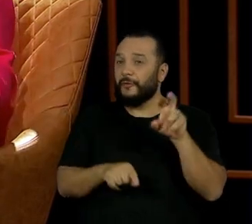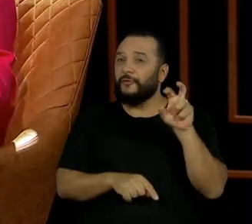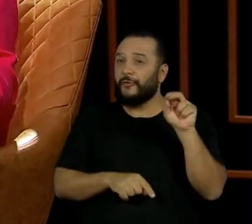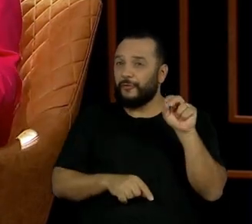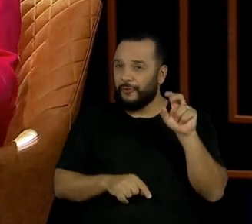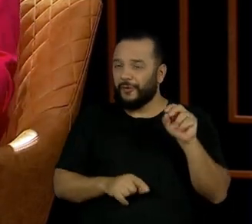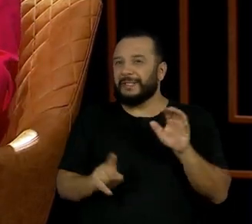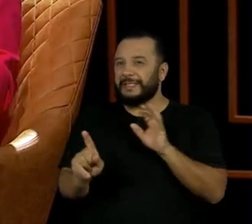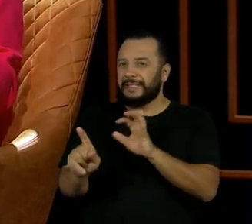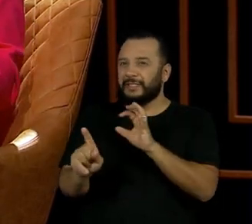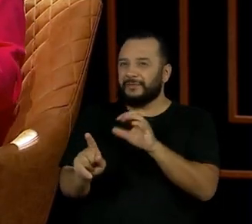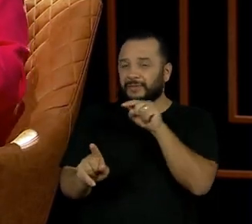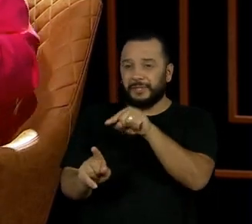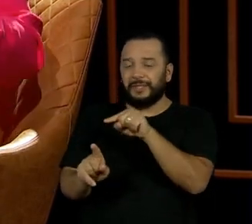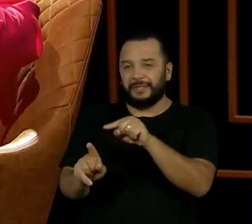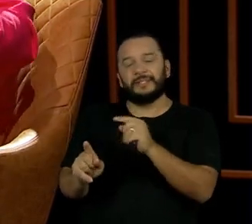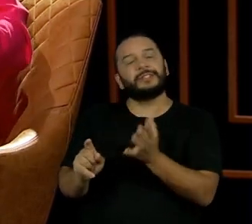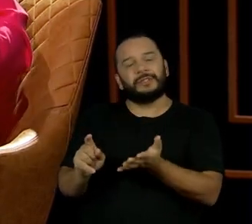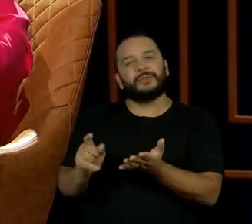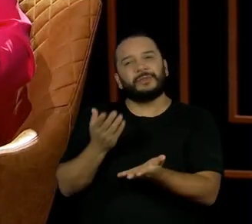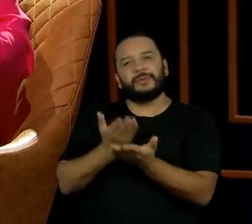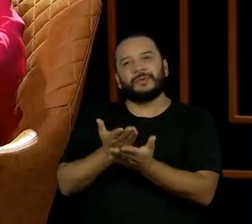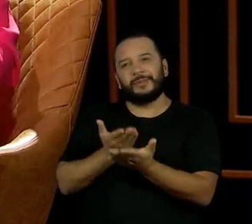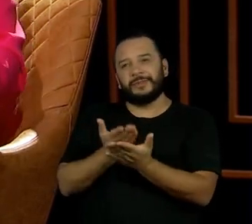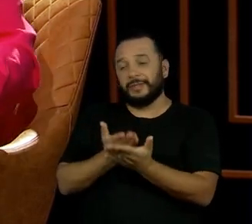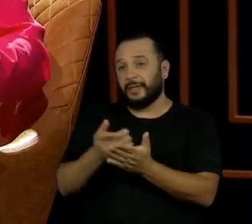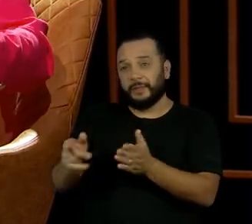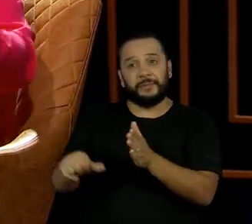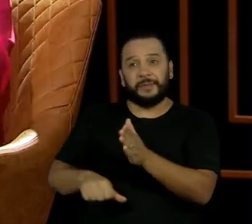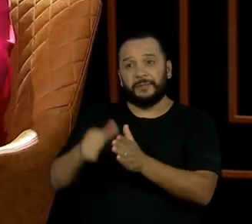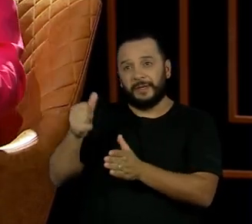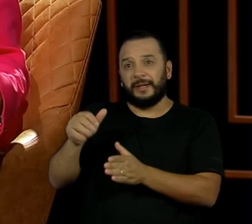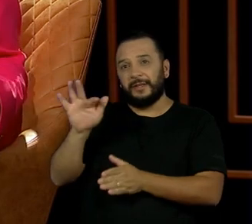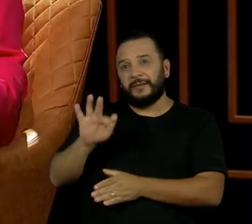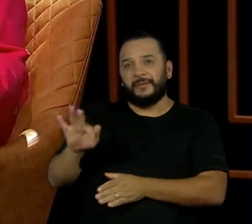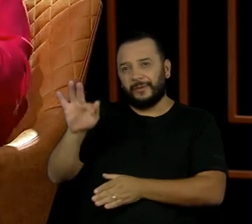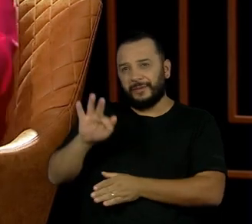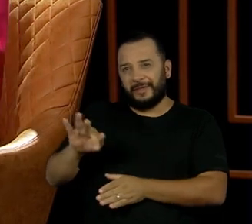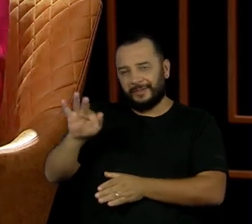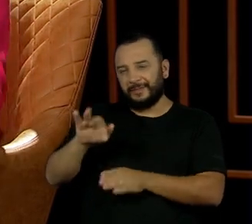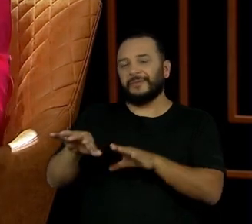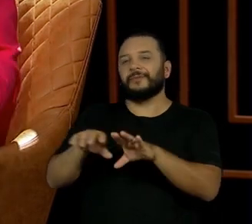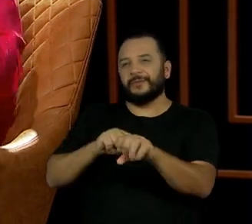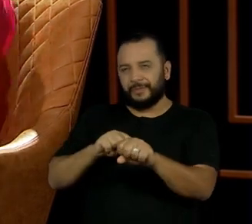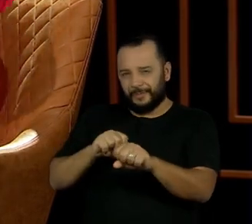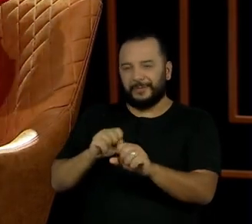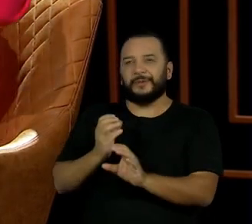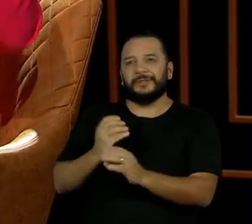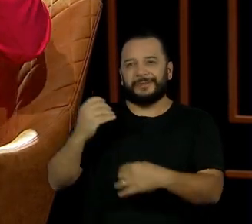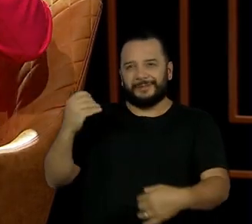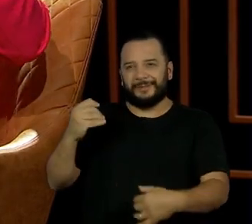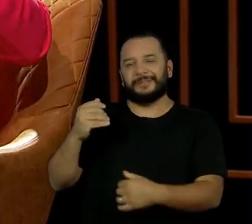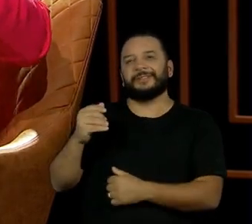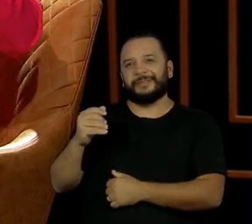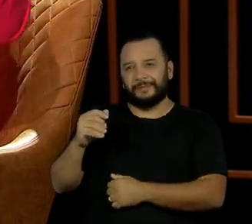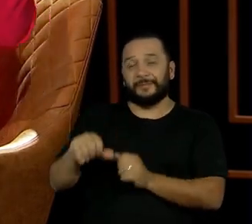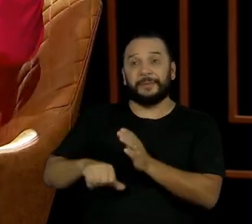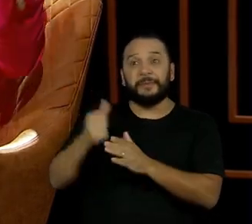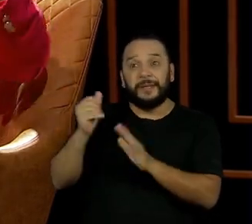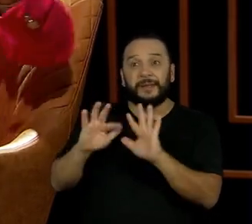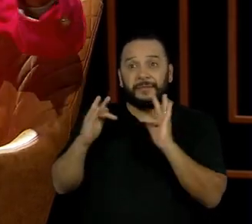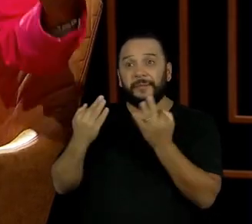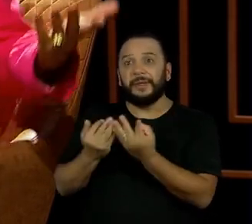estudasse então ele é o primeiro o primeiro dentro da família tem ensino superior um engenheiro formado Imagina ele